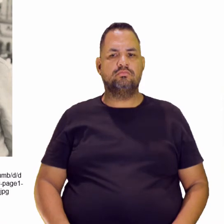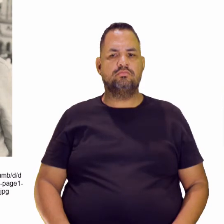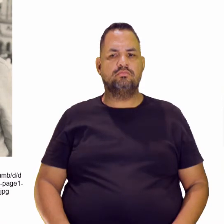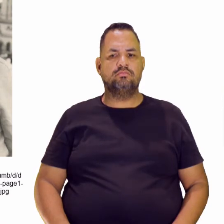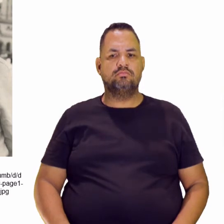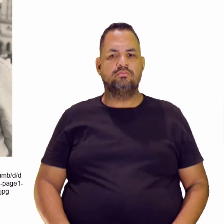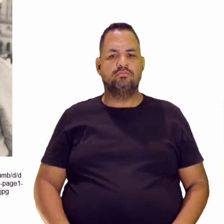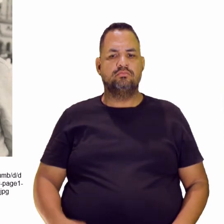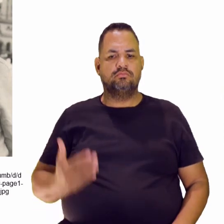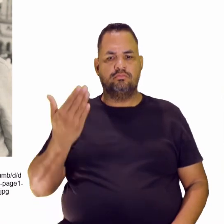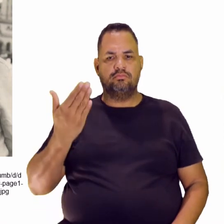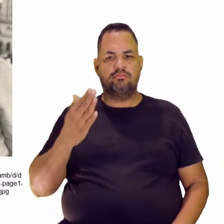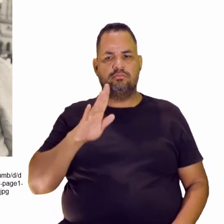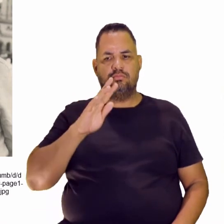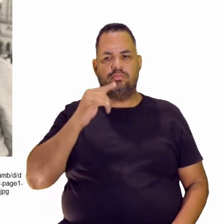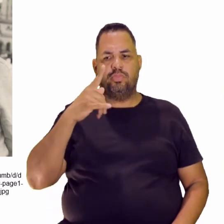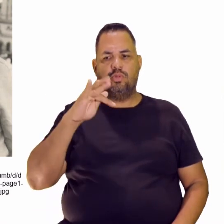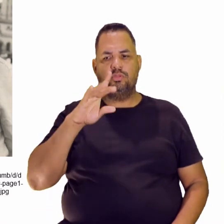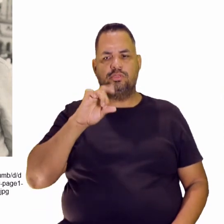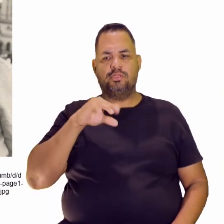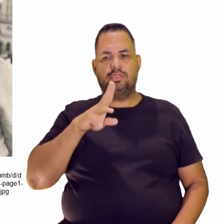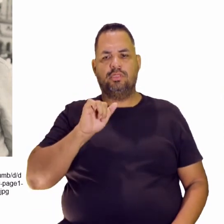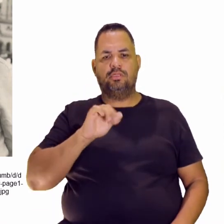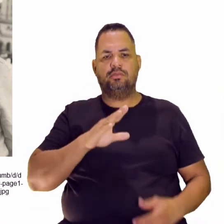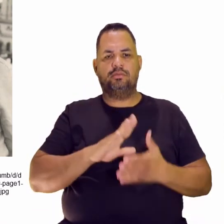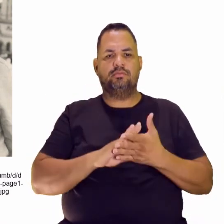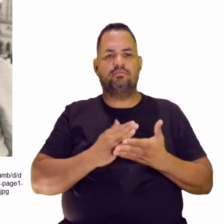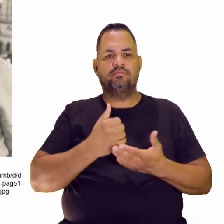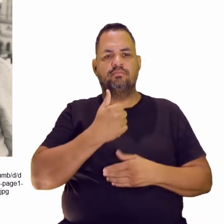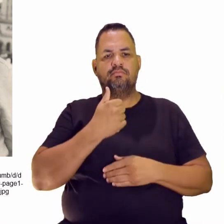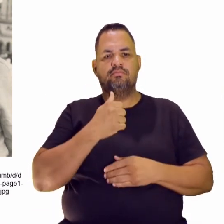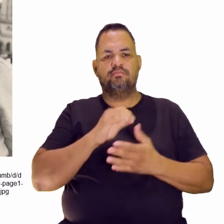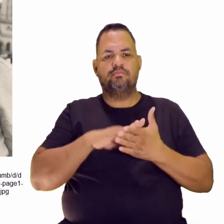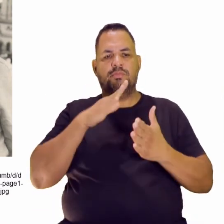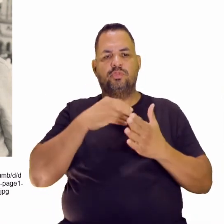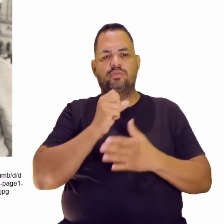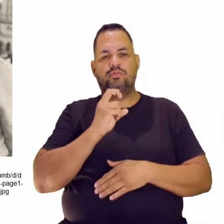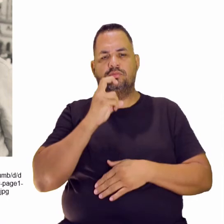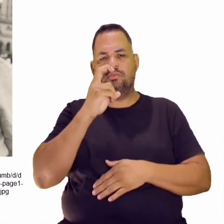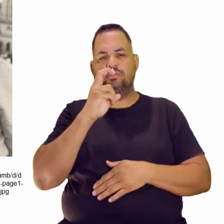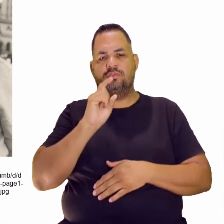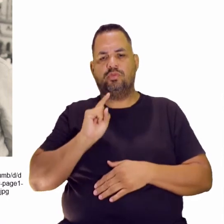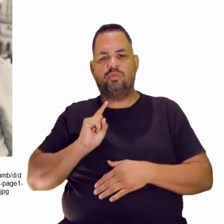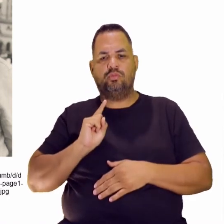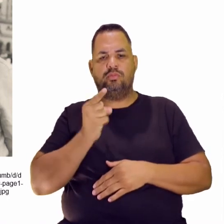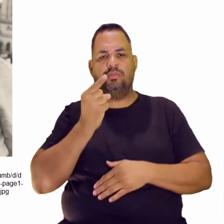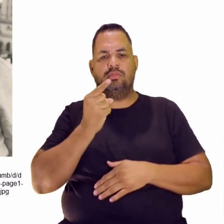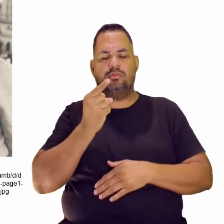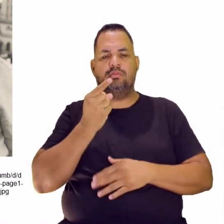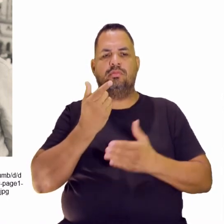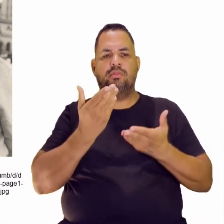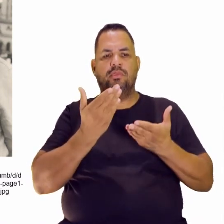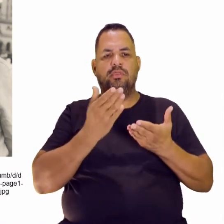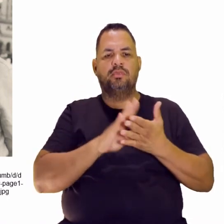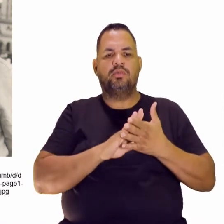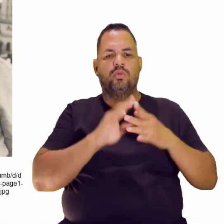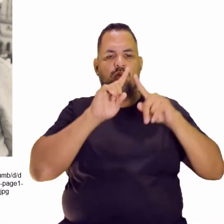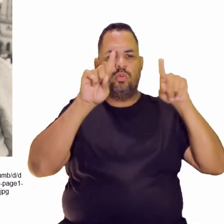Cândido Portinari. Portinari pintou mais de 5.000 obras, como O Lavrador de